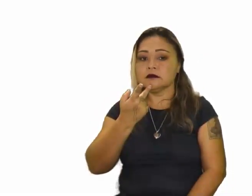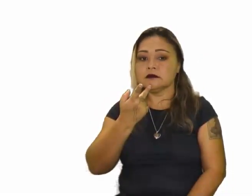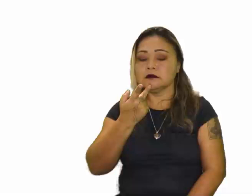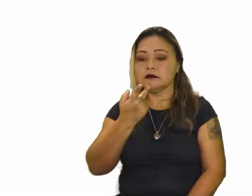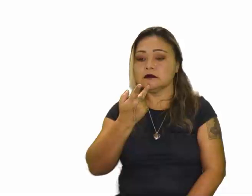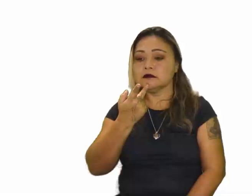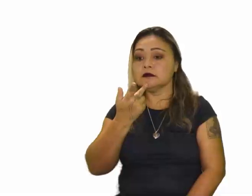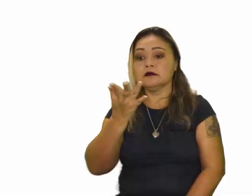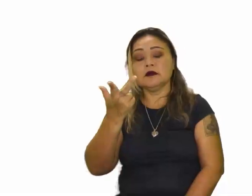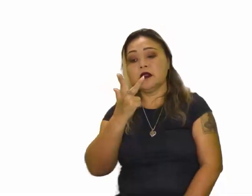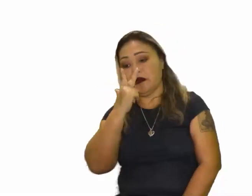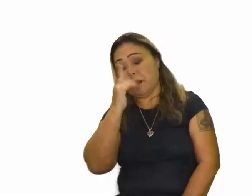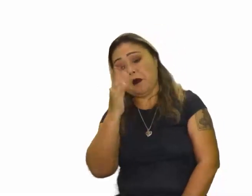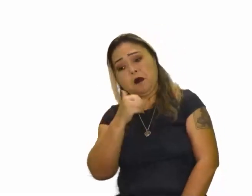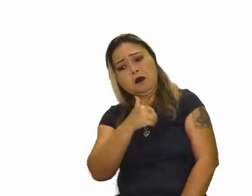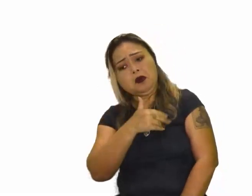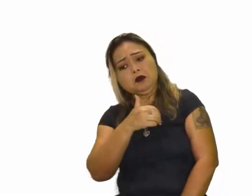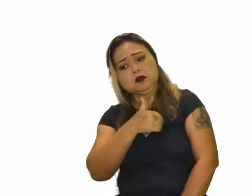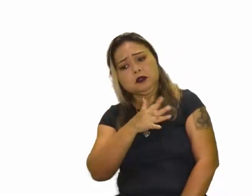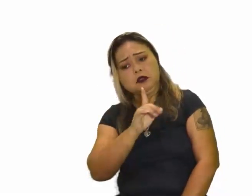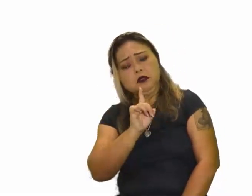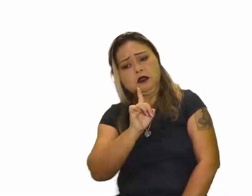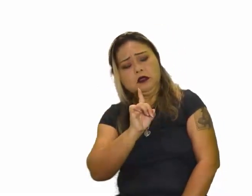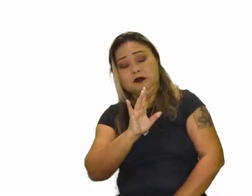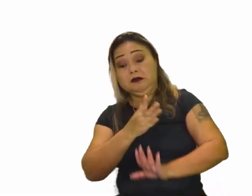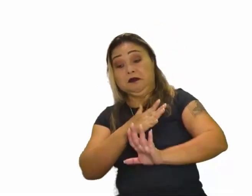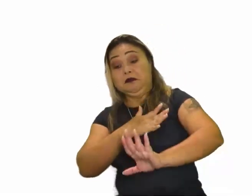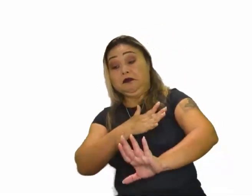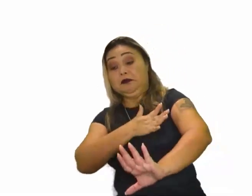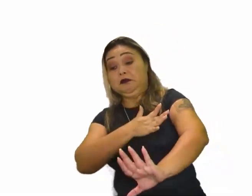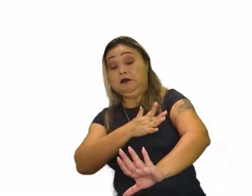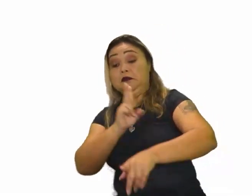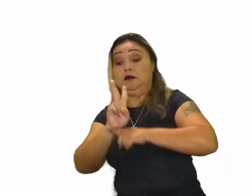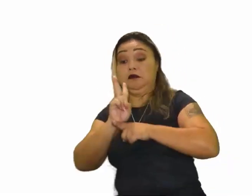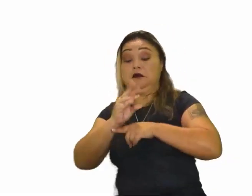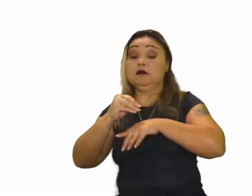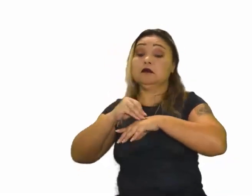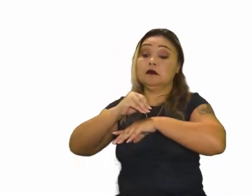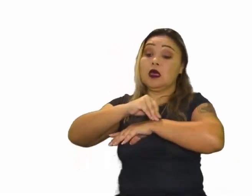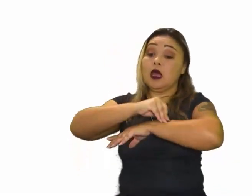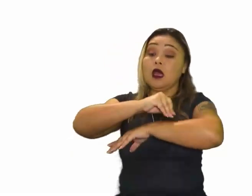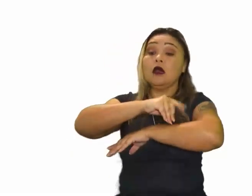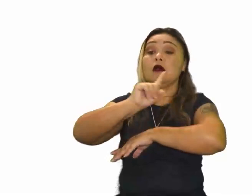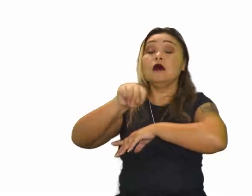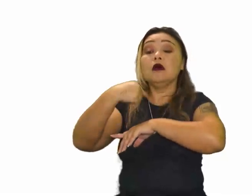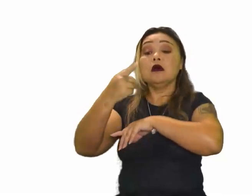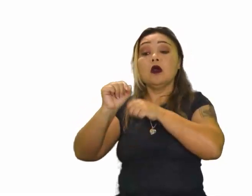assim, preconceito, ou a gente tem alguma aversão sobre a criação, mas é só para